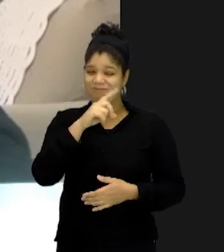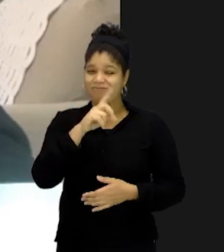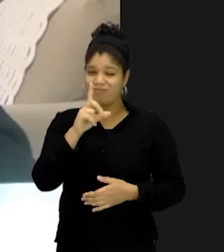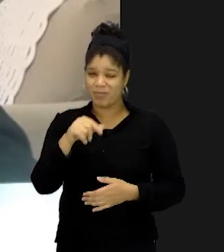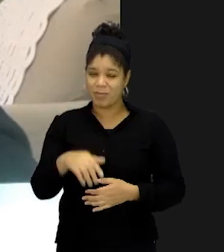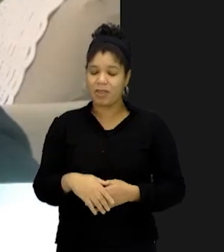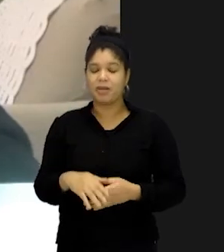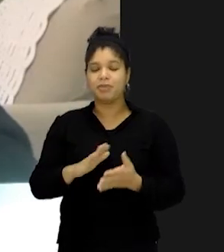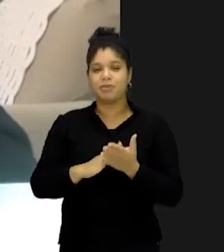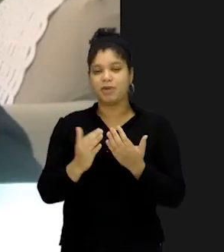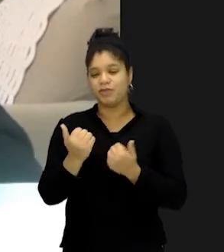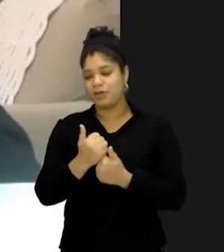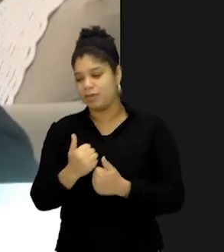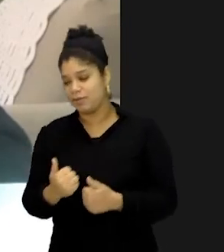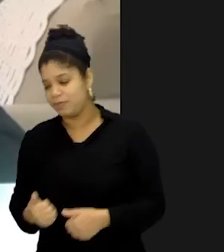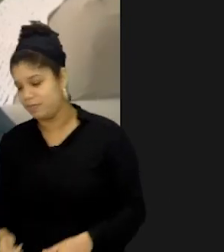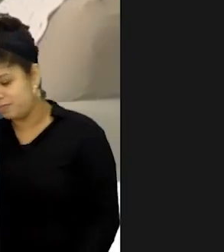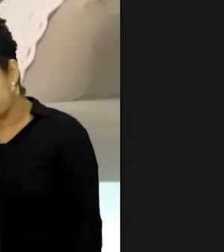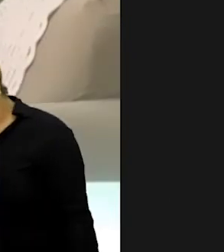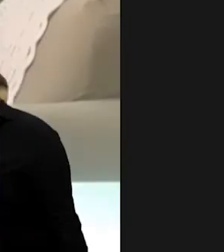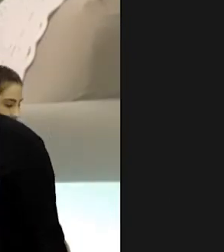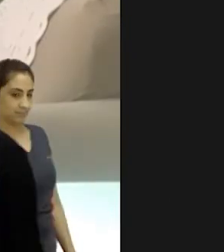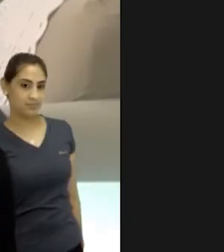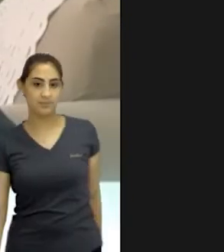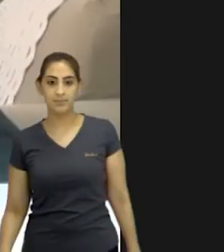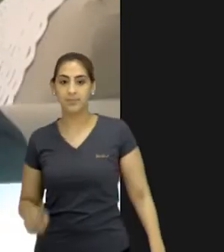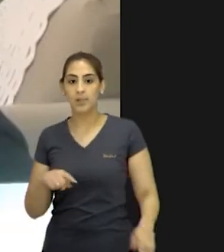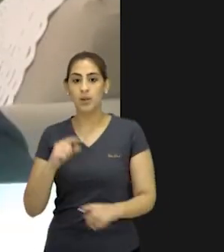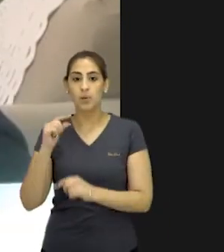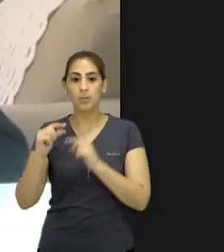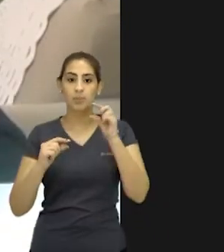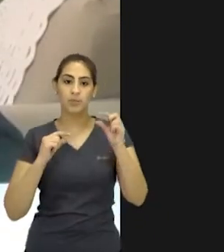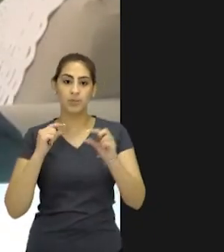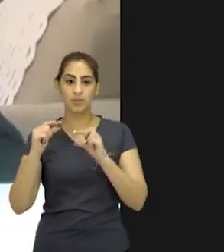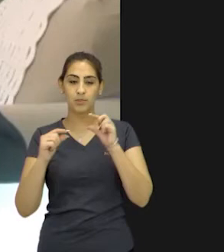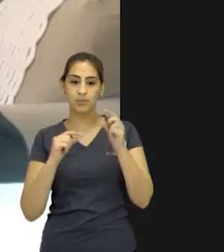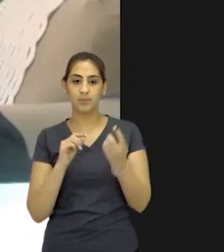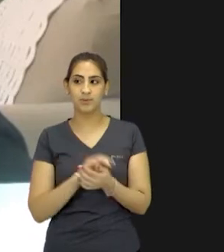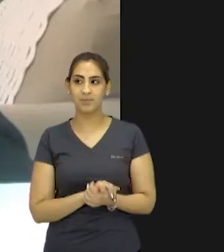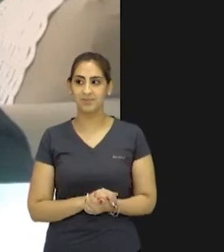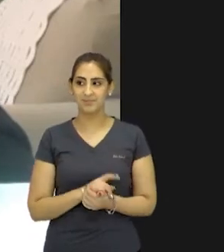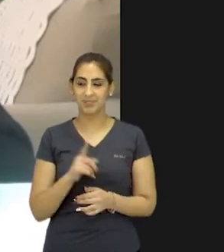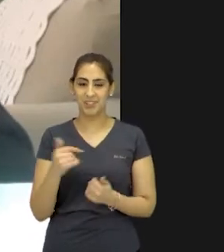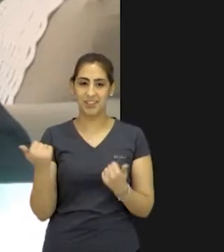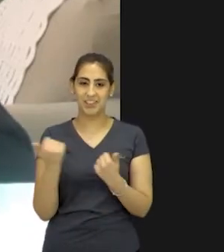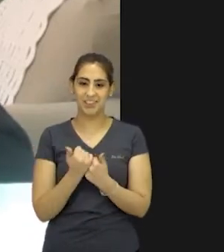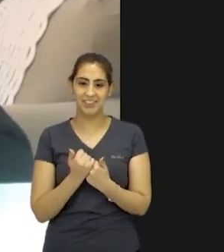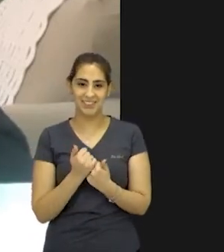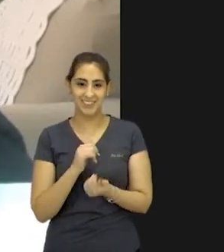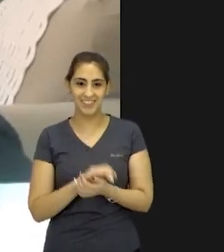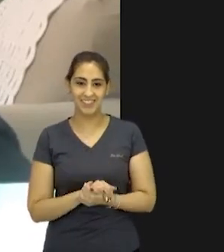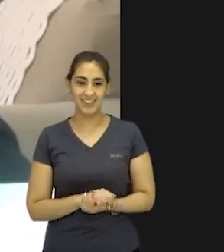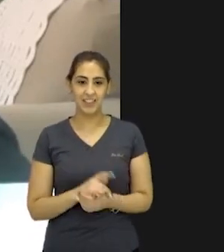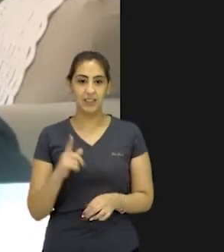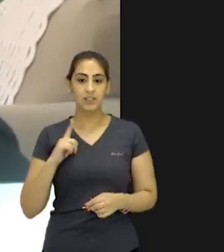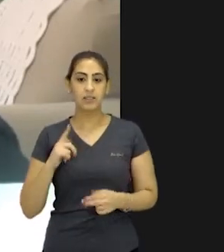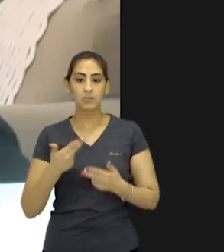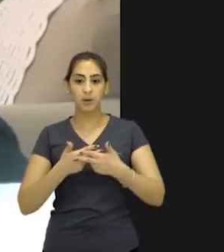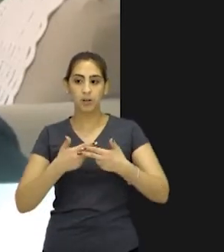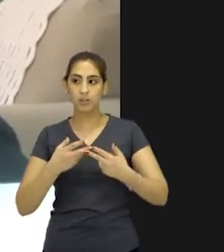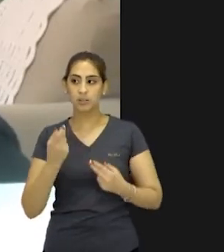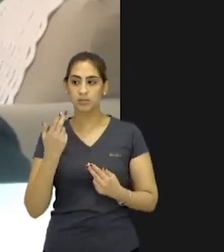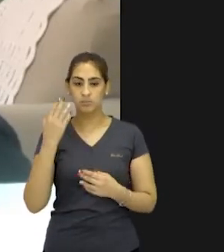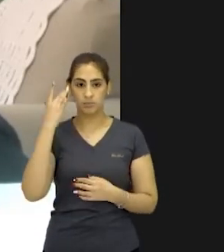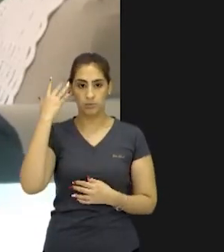E geralmente a caricatura é para estragar um pouco, né? No caso do Anderson, esse cabelinho lateral aí já seria um grande lance, né? Parece